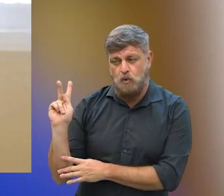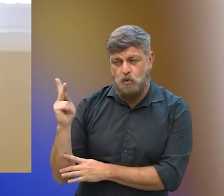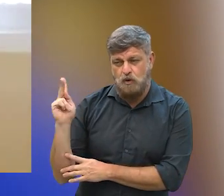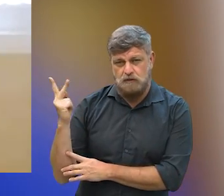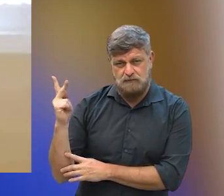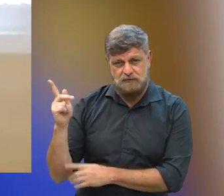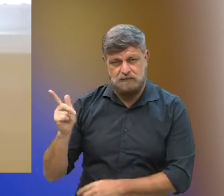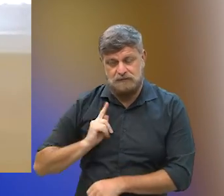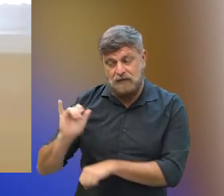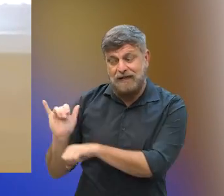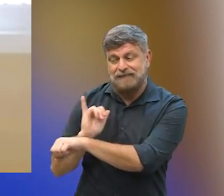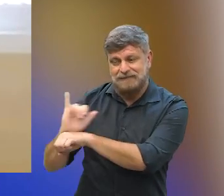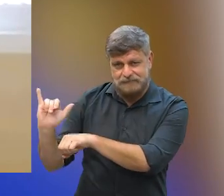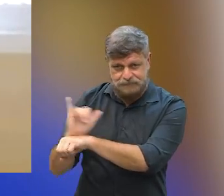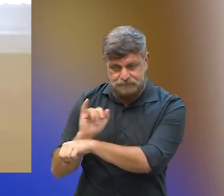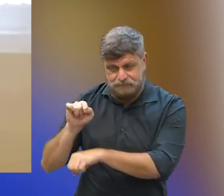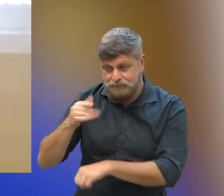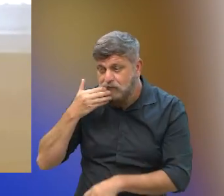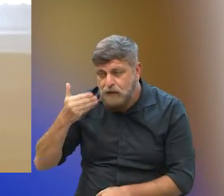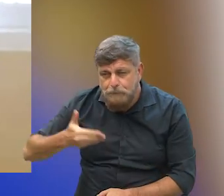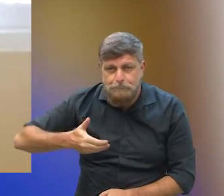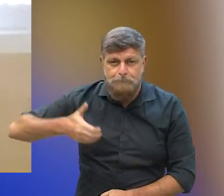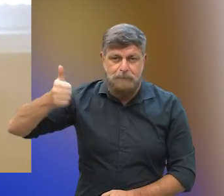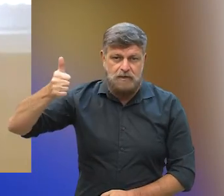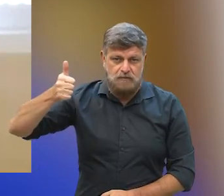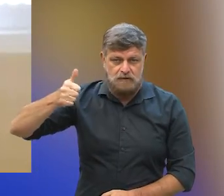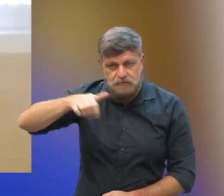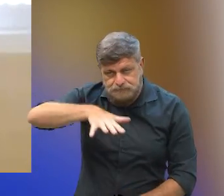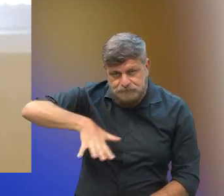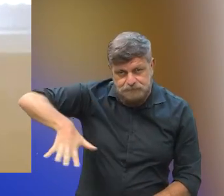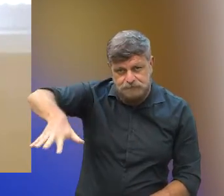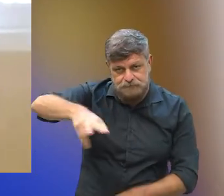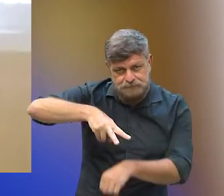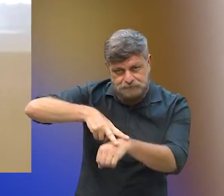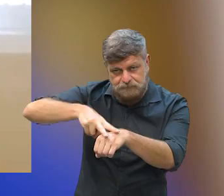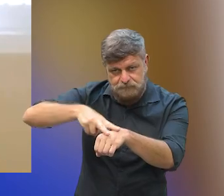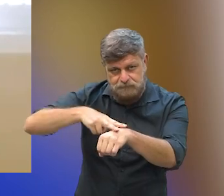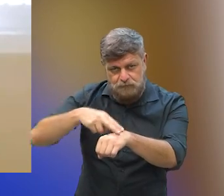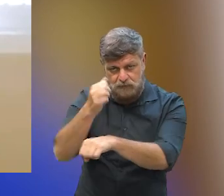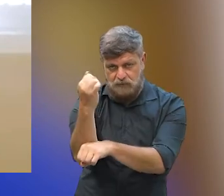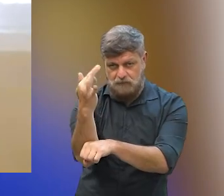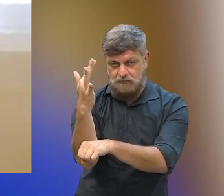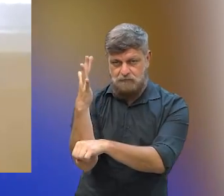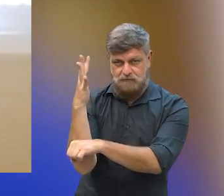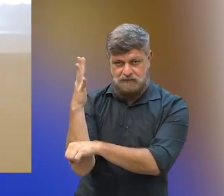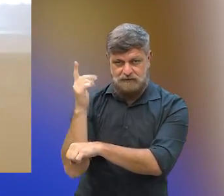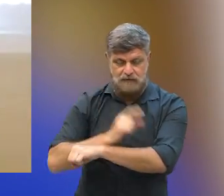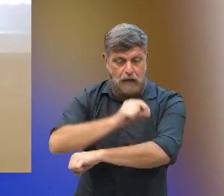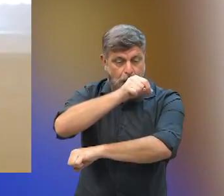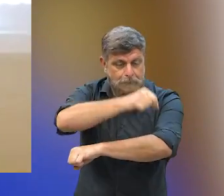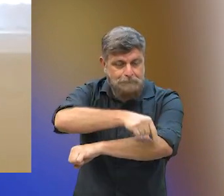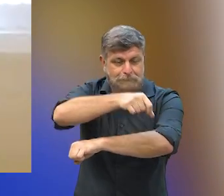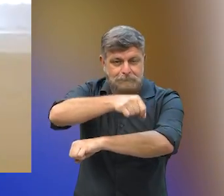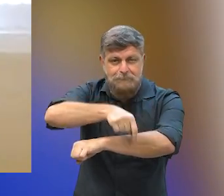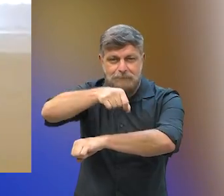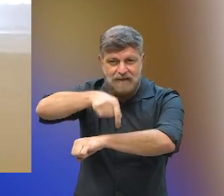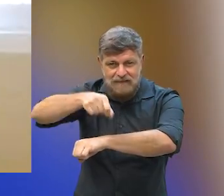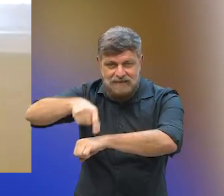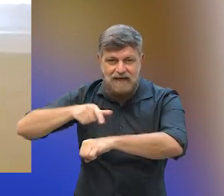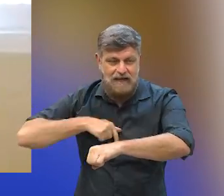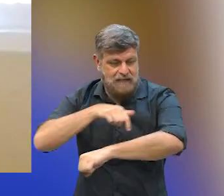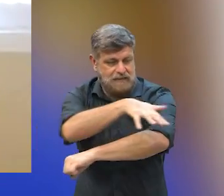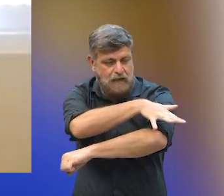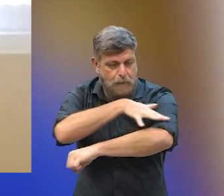uma grande estratégia para melhorar a parte de cobertura vegetal? É a arborização urbana,